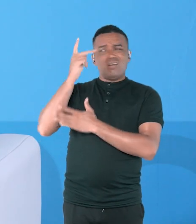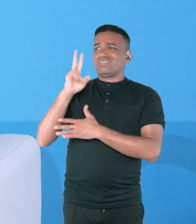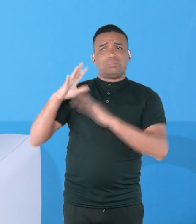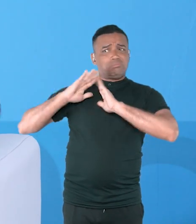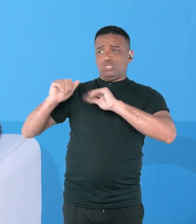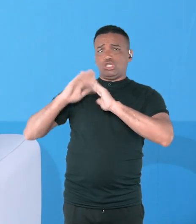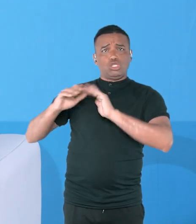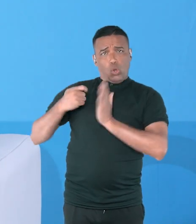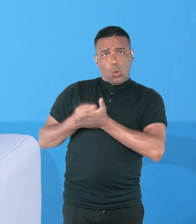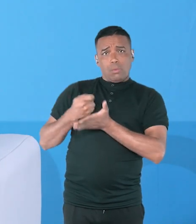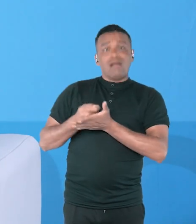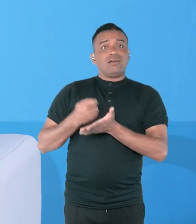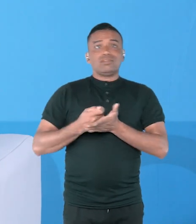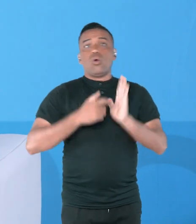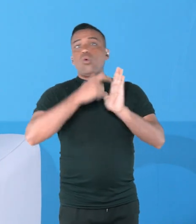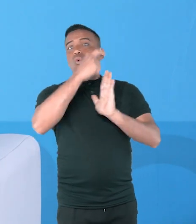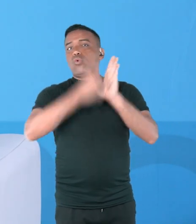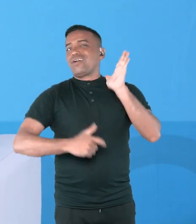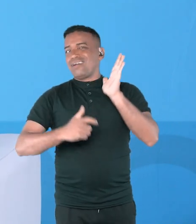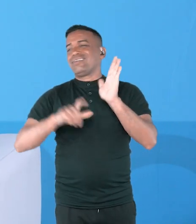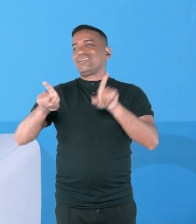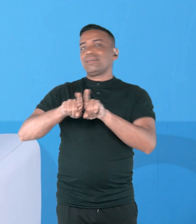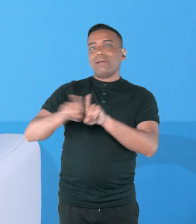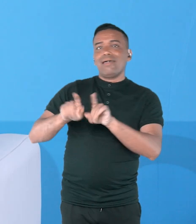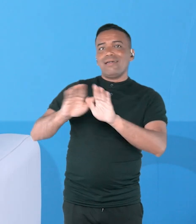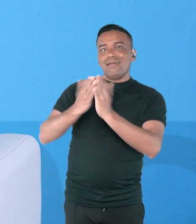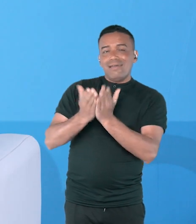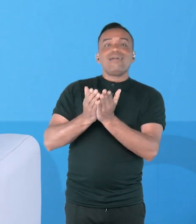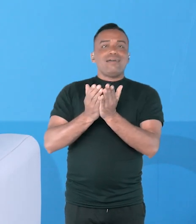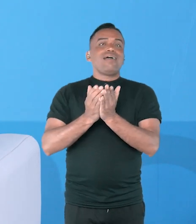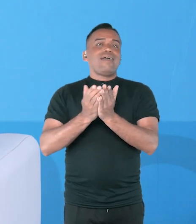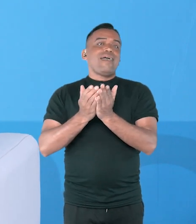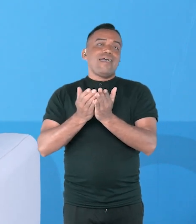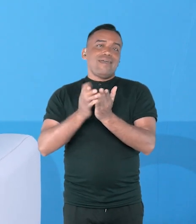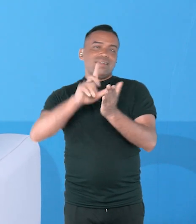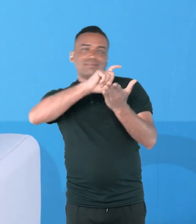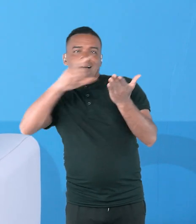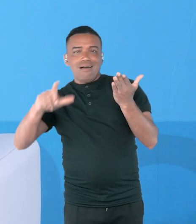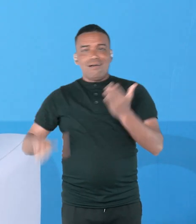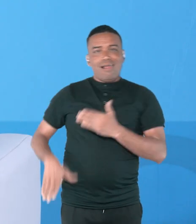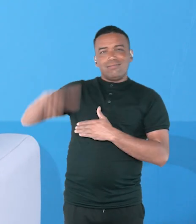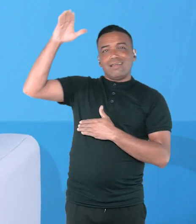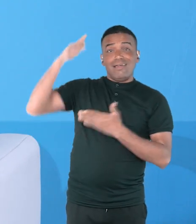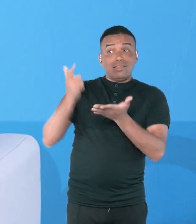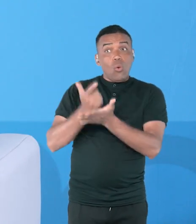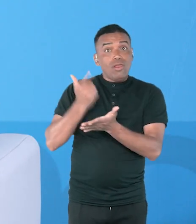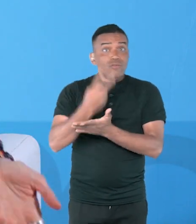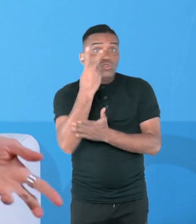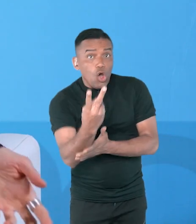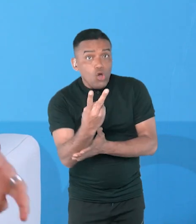demanda. Escrevi 6 anos, tive uma coluna na Folha, escrevo até hoje na revista Crescer, e tenho esses 2 livros